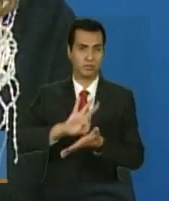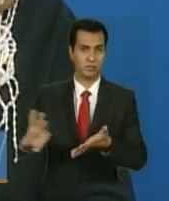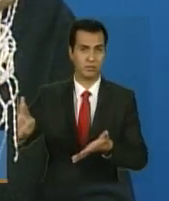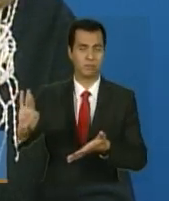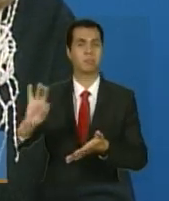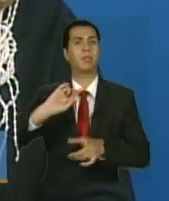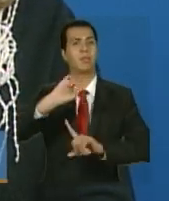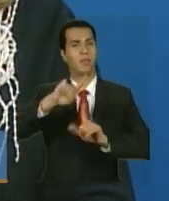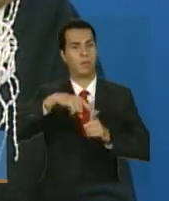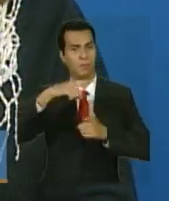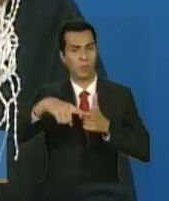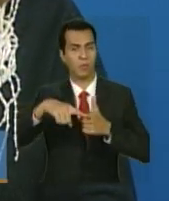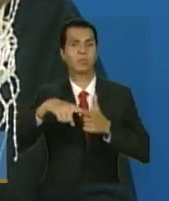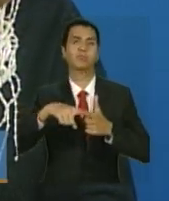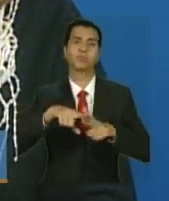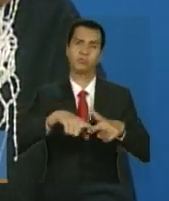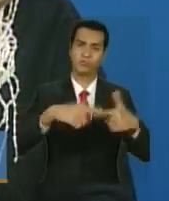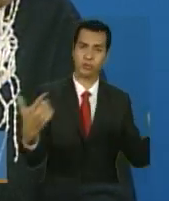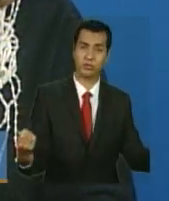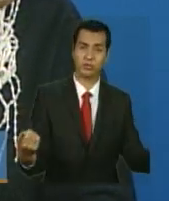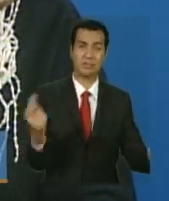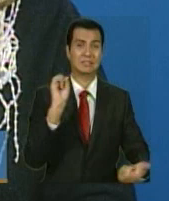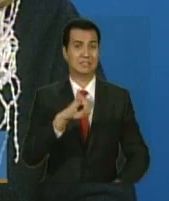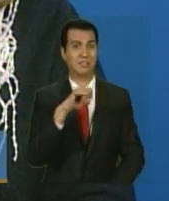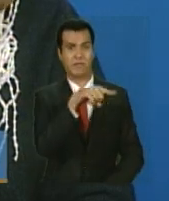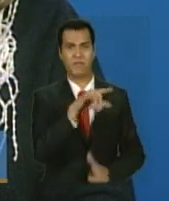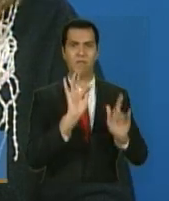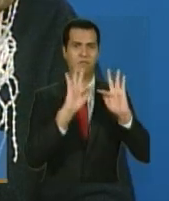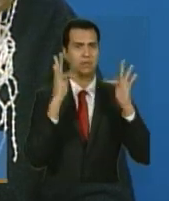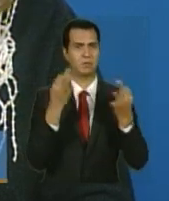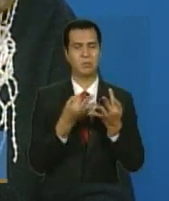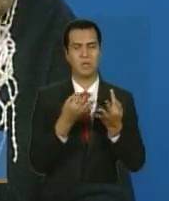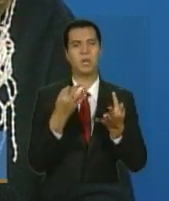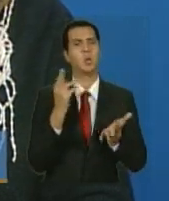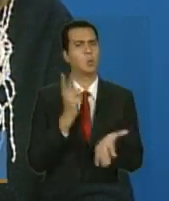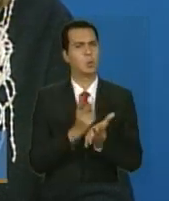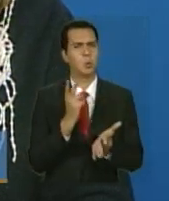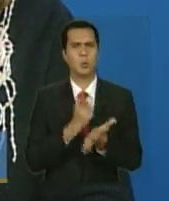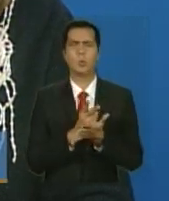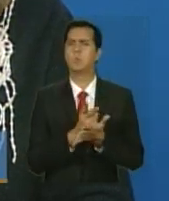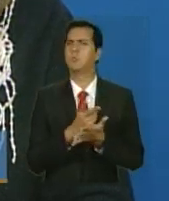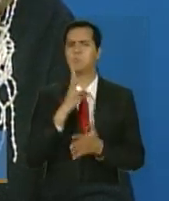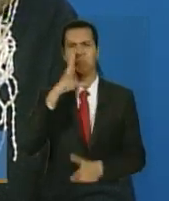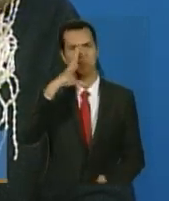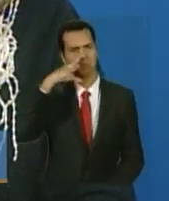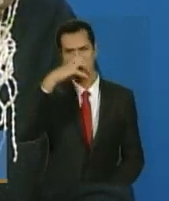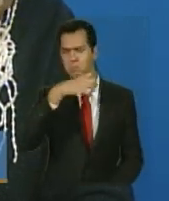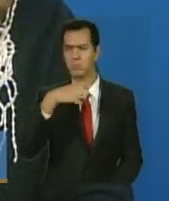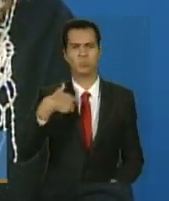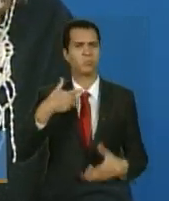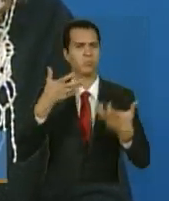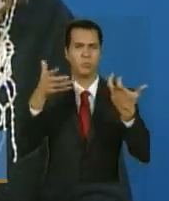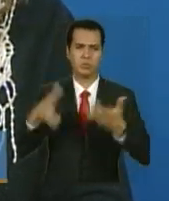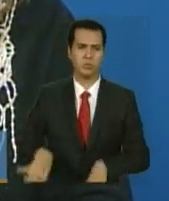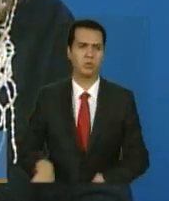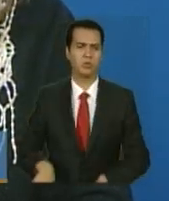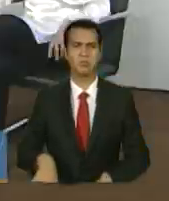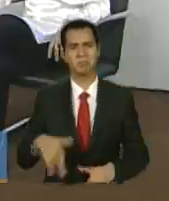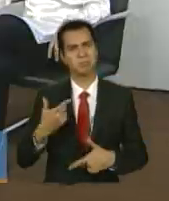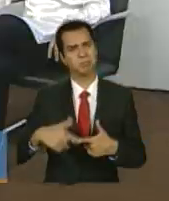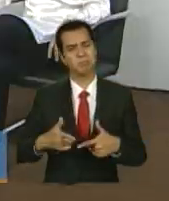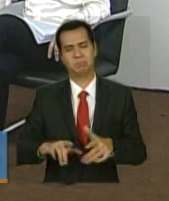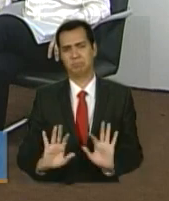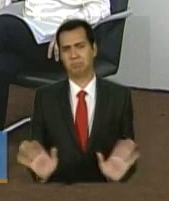cadastramento. E aí, então, se ainda assim a família persistir com a intenção de não ser cadastrada, nenhum